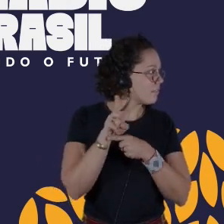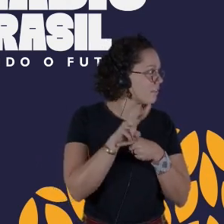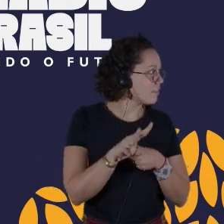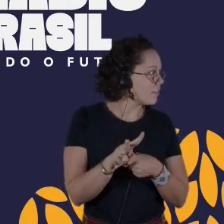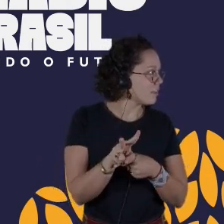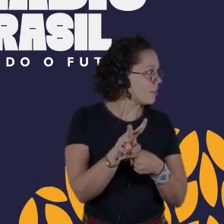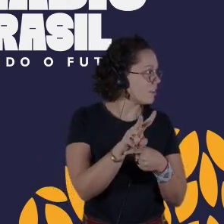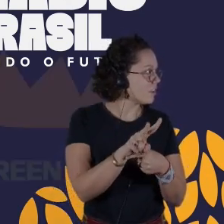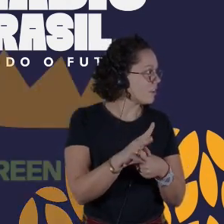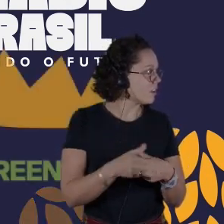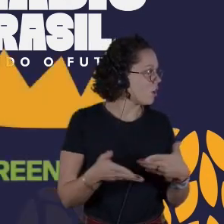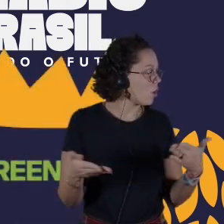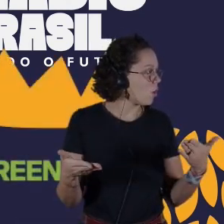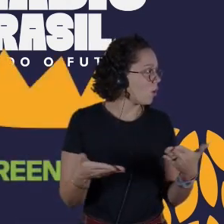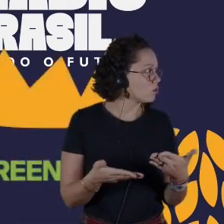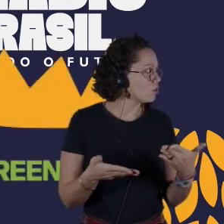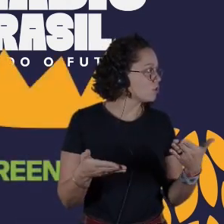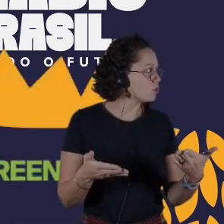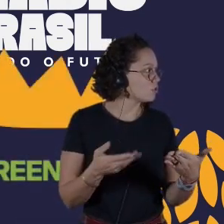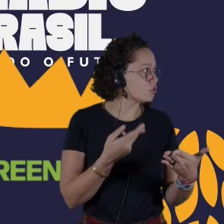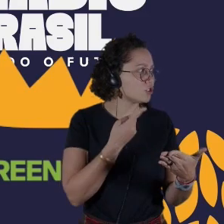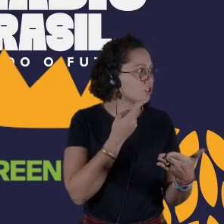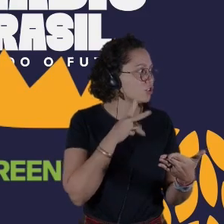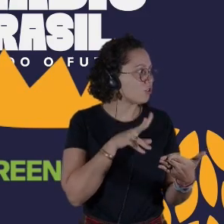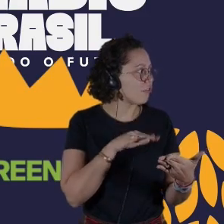vamos centrar no efeito neuroprotetor.